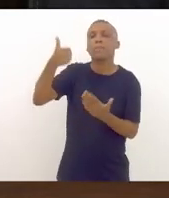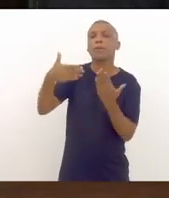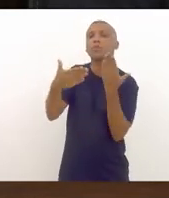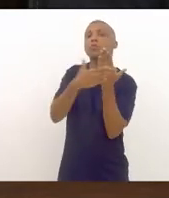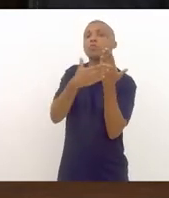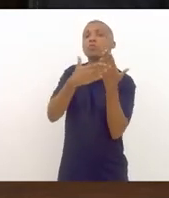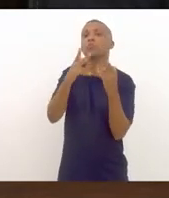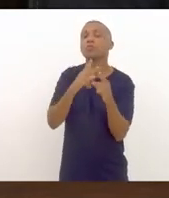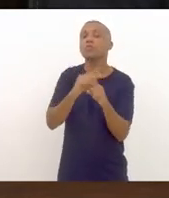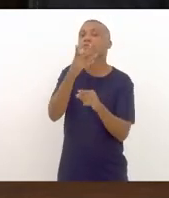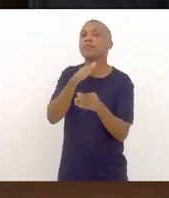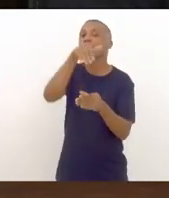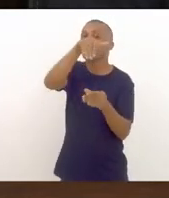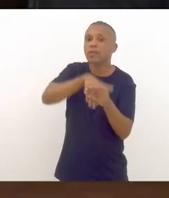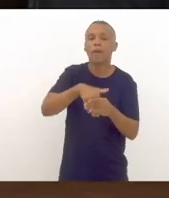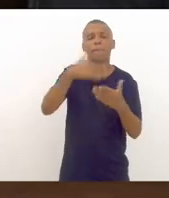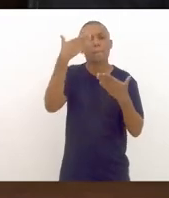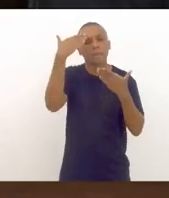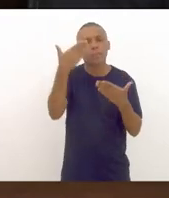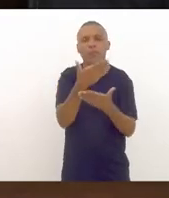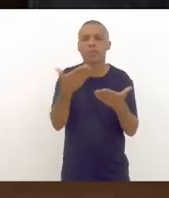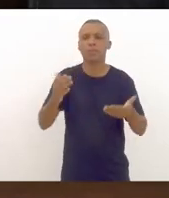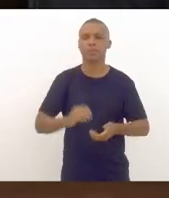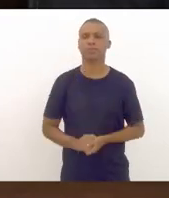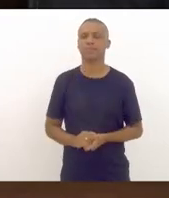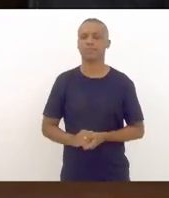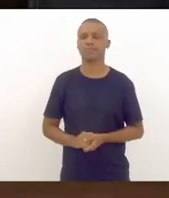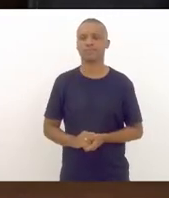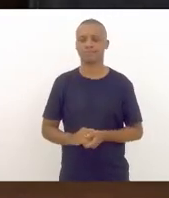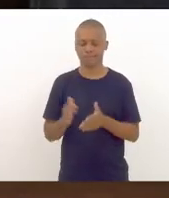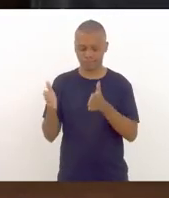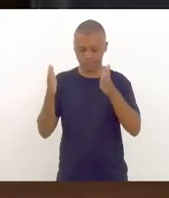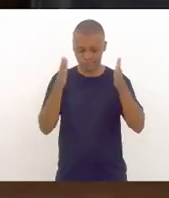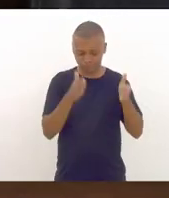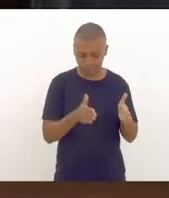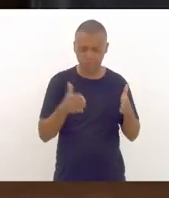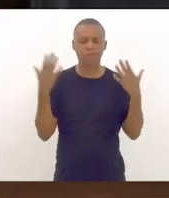das eleições. Muito obrigado a todos.